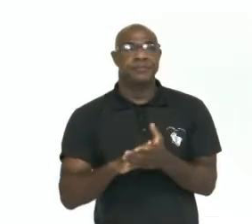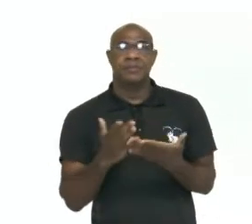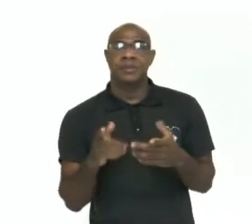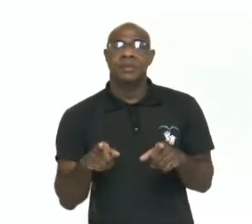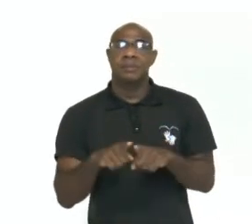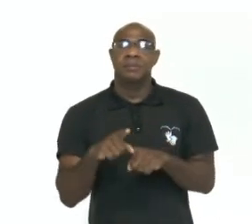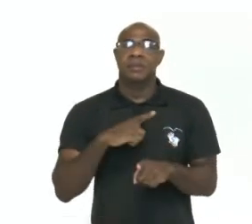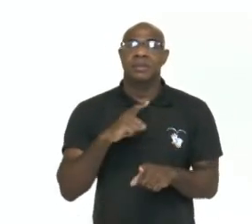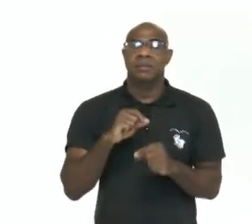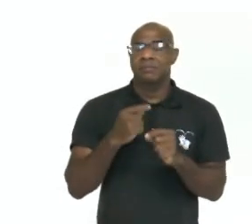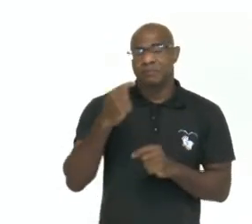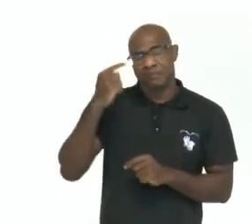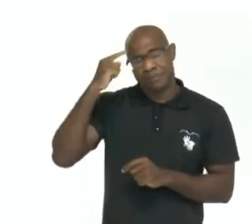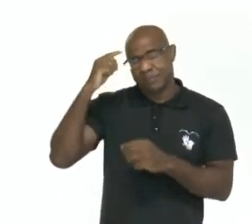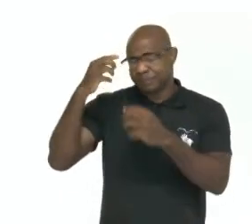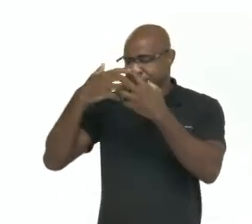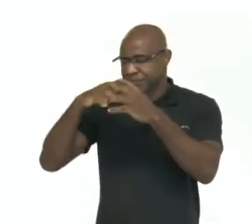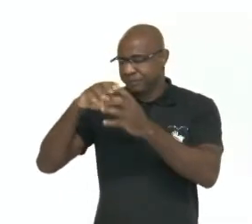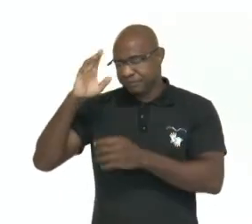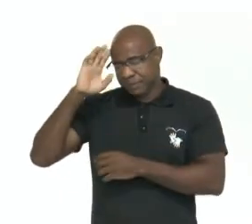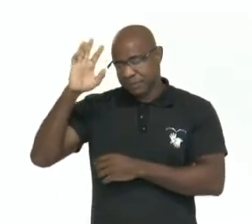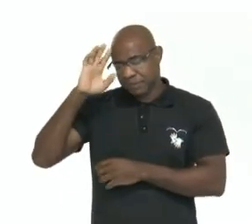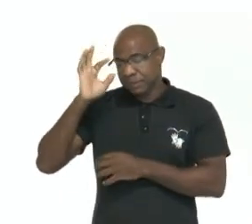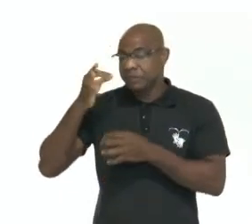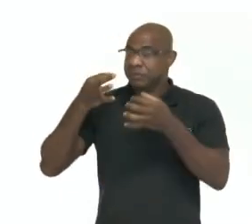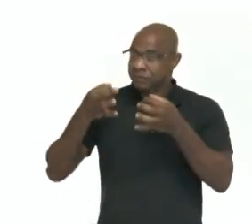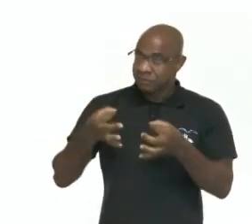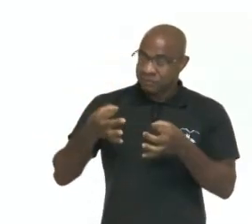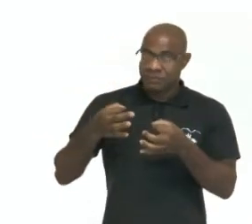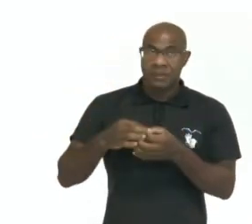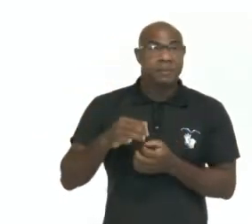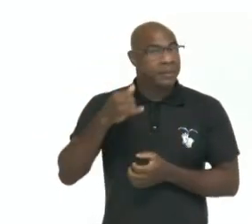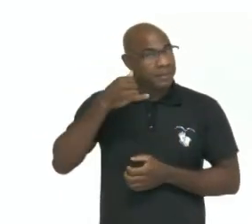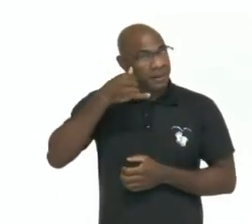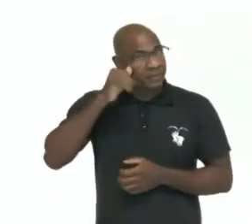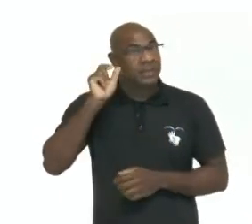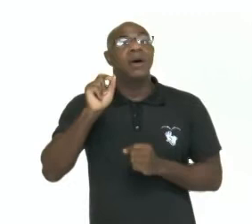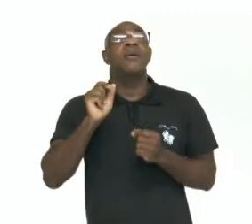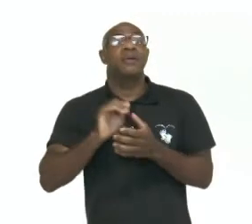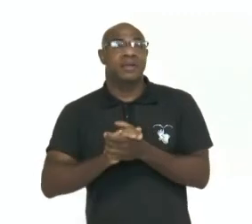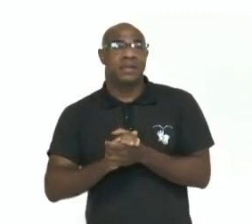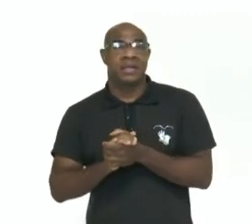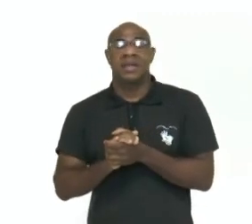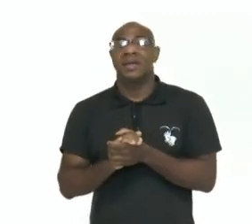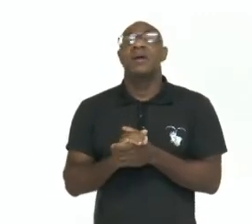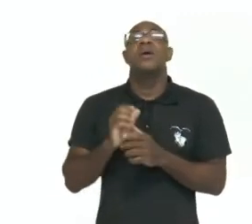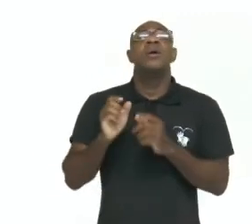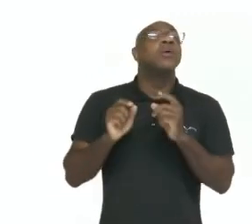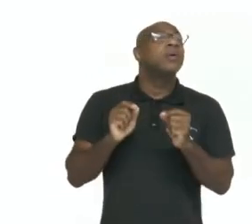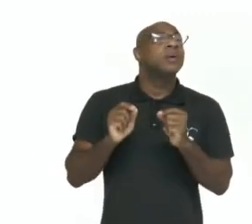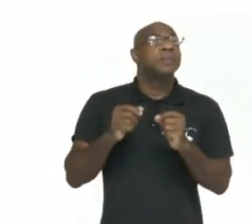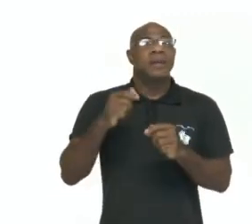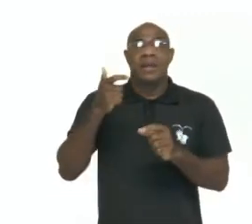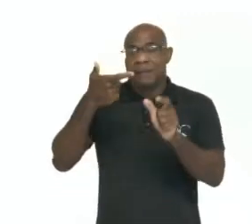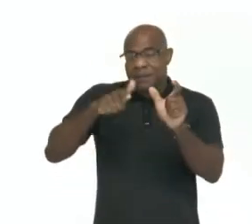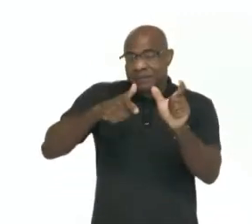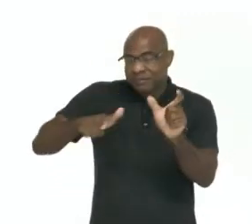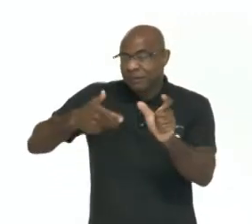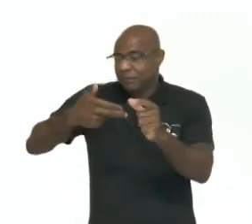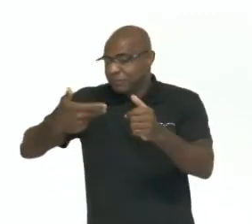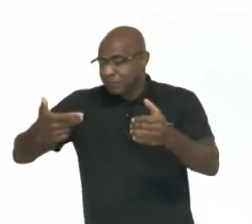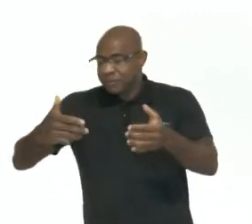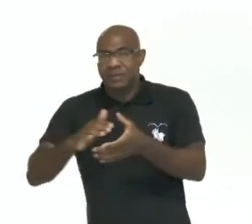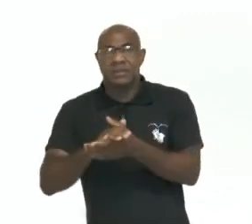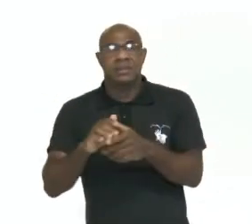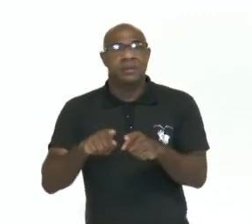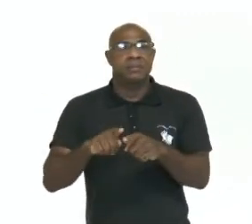Estabelecer uma linha de raciocínio e pensamento lógico para evitar a incoerência, né? Então, do início ao fim. Cruzamentos de ideias e harmonia